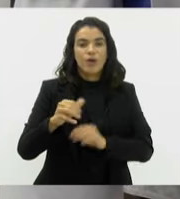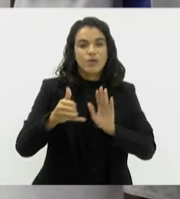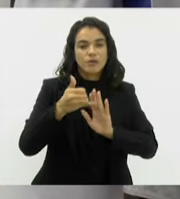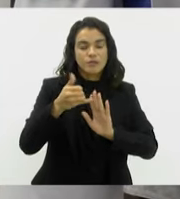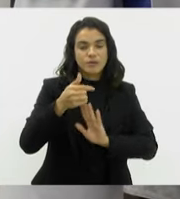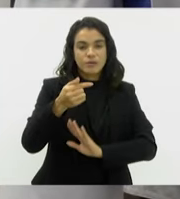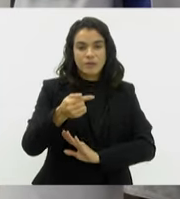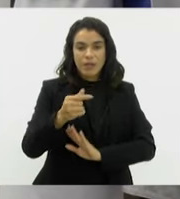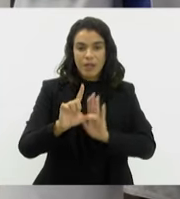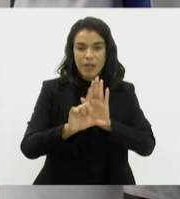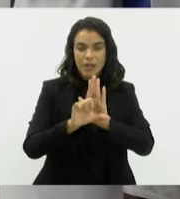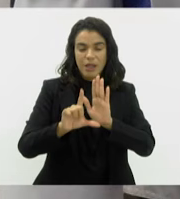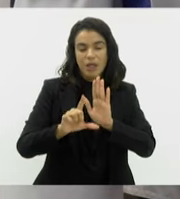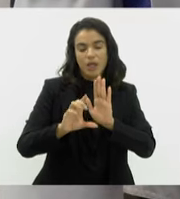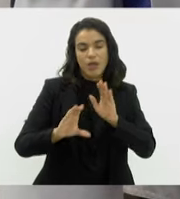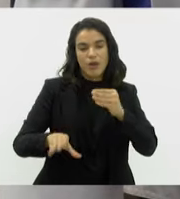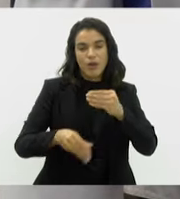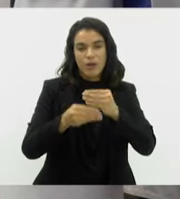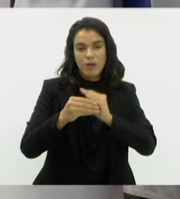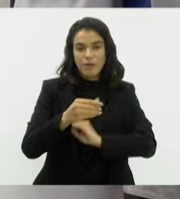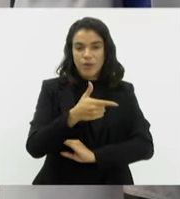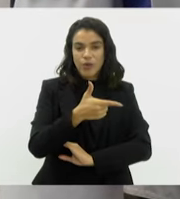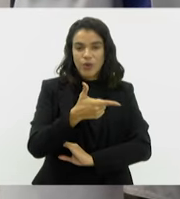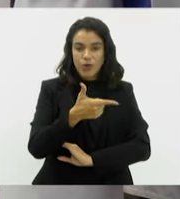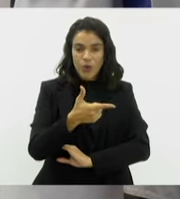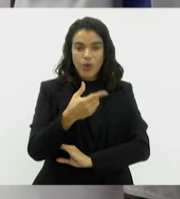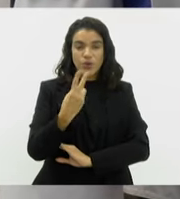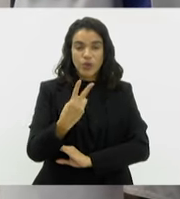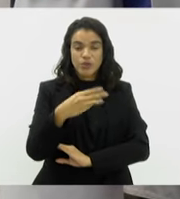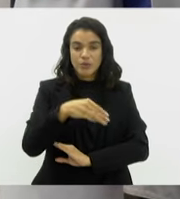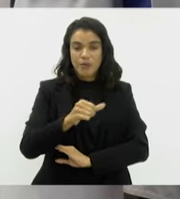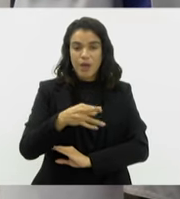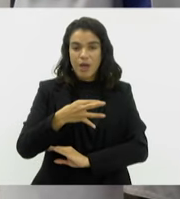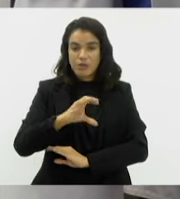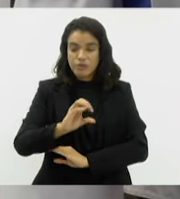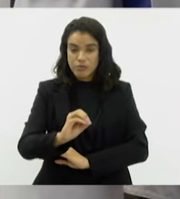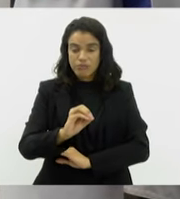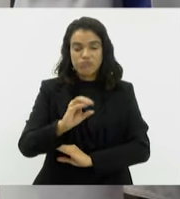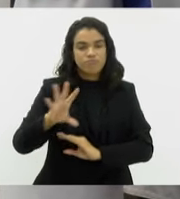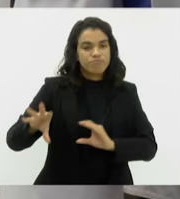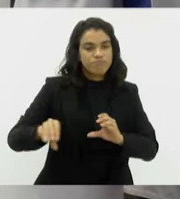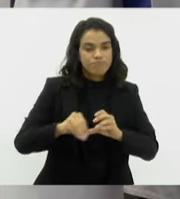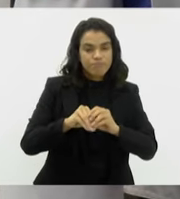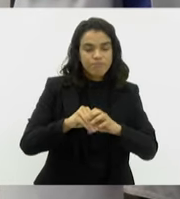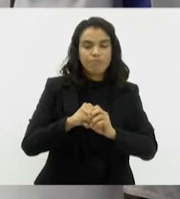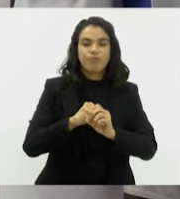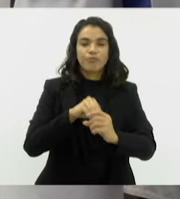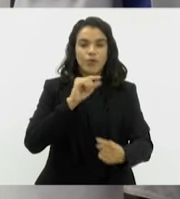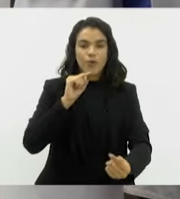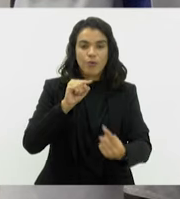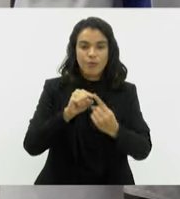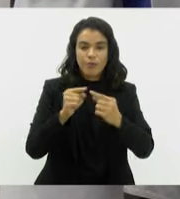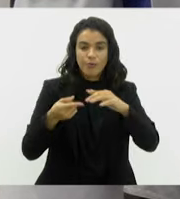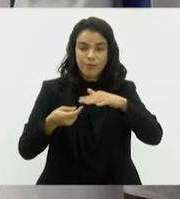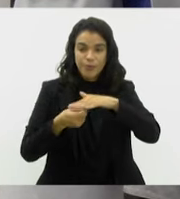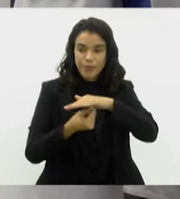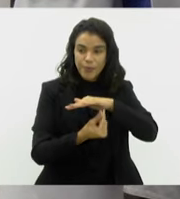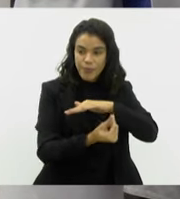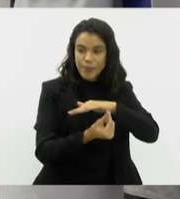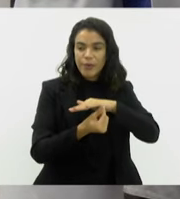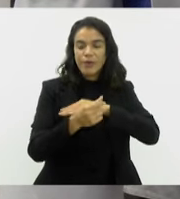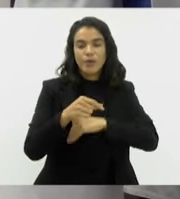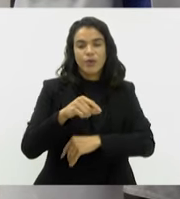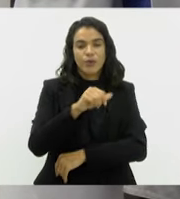artigo 1º da lei complementar número 200, de 2 de março de 22, visando incluir, dentre as finalidades do Fundo Soberano do Estado do